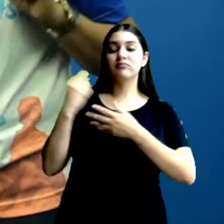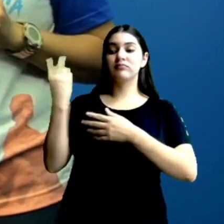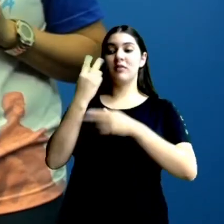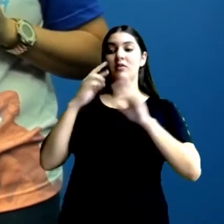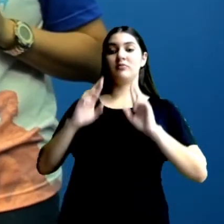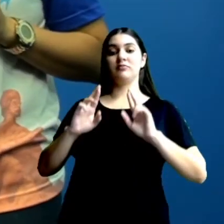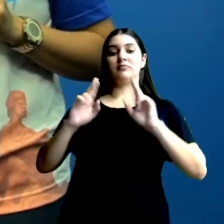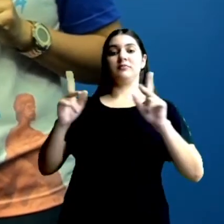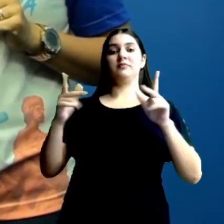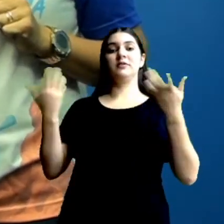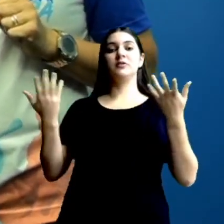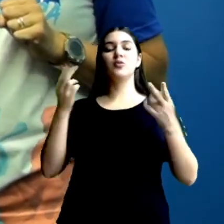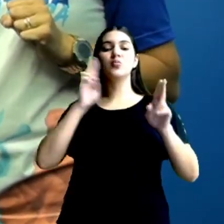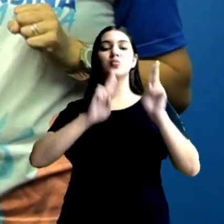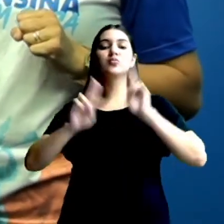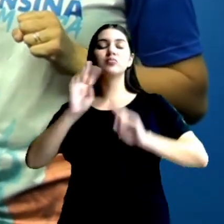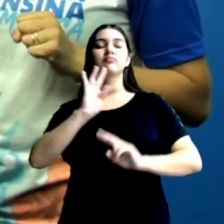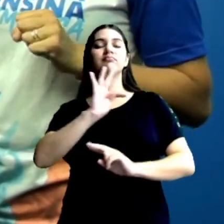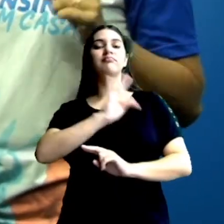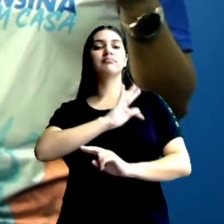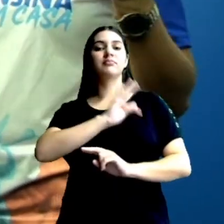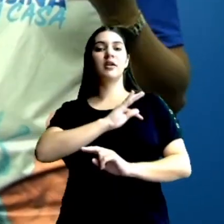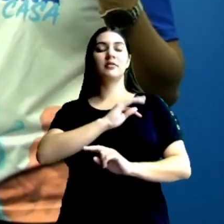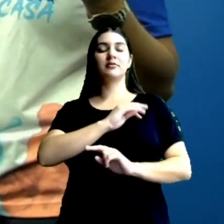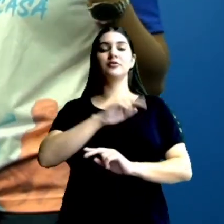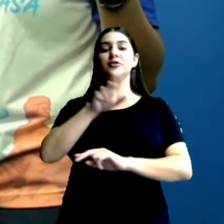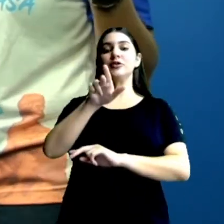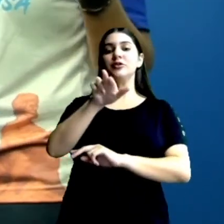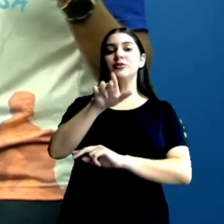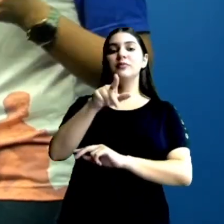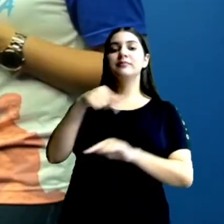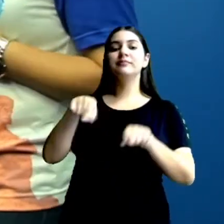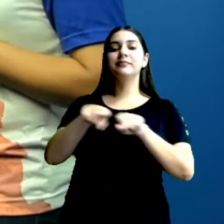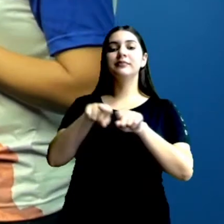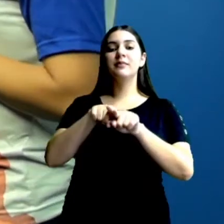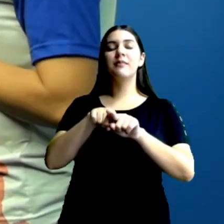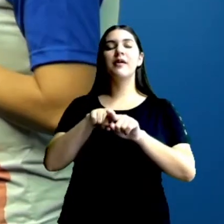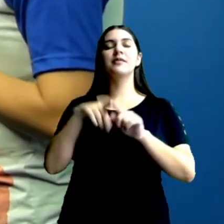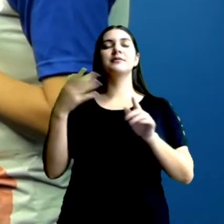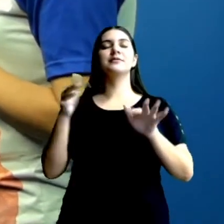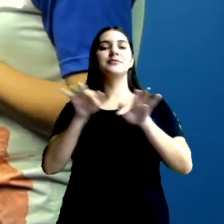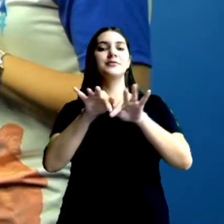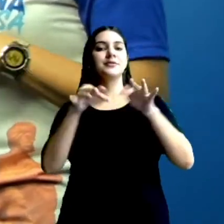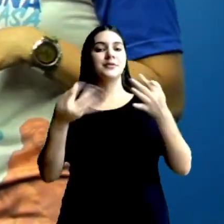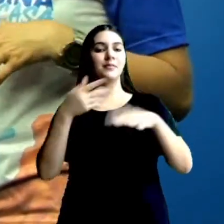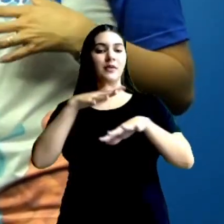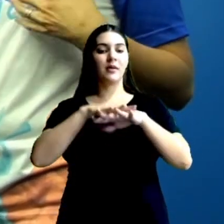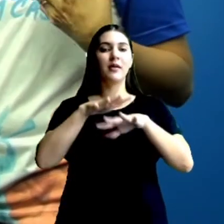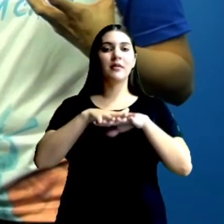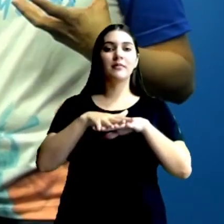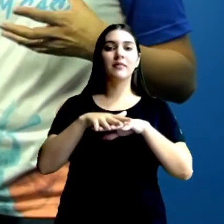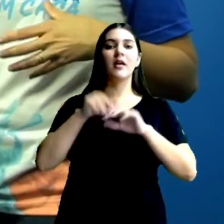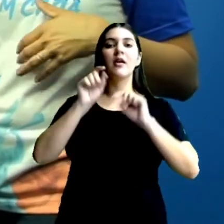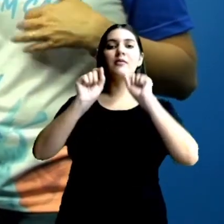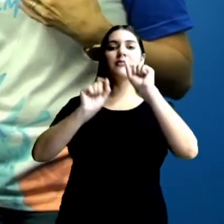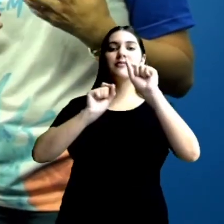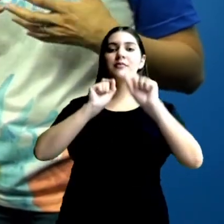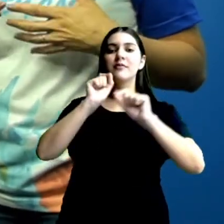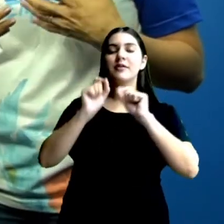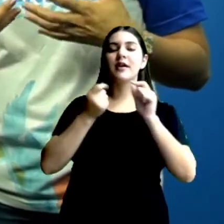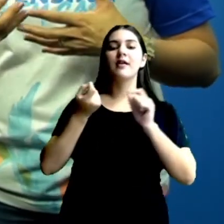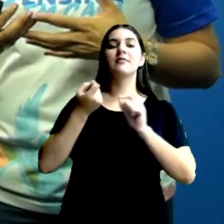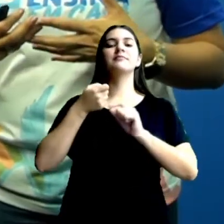usando técnicas lá da igualdade e as operações básicas, tá? Da matemática. É uma sequência,